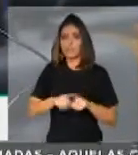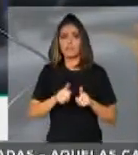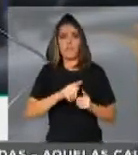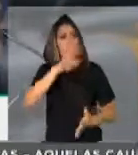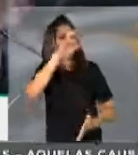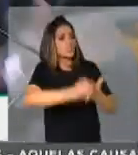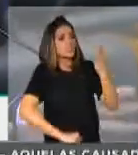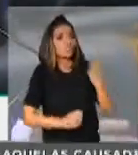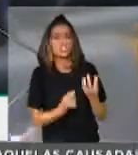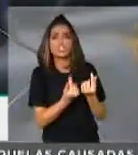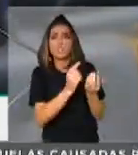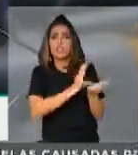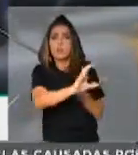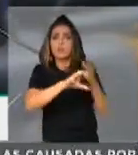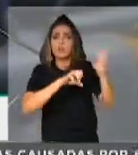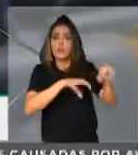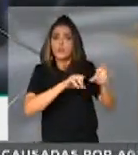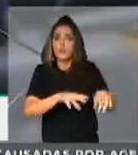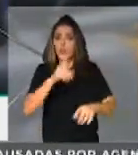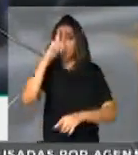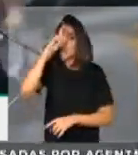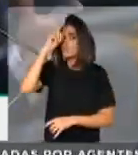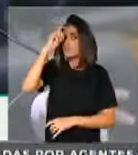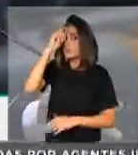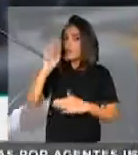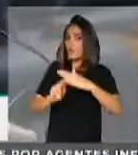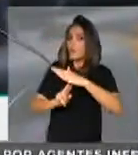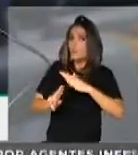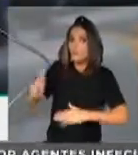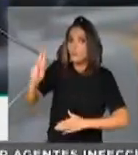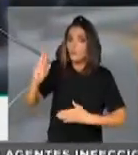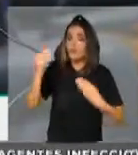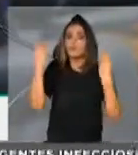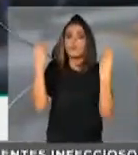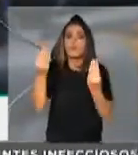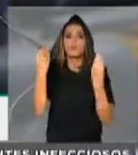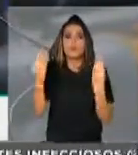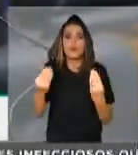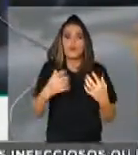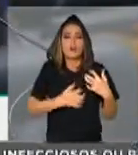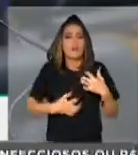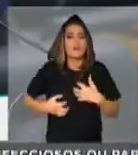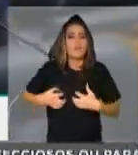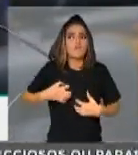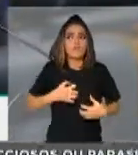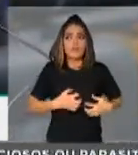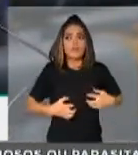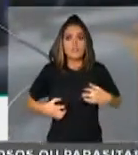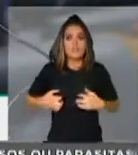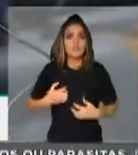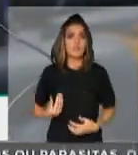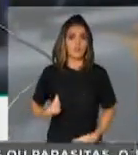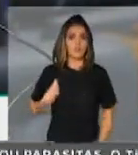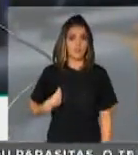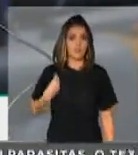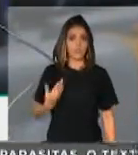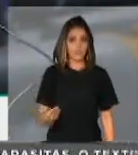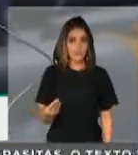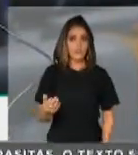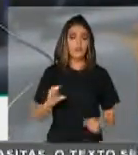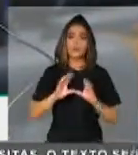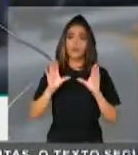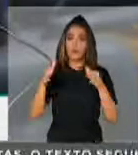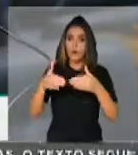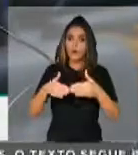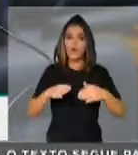na educação, nos hospitais universitários, na aflição que vive, por exemplo, em cada canto desse país, a